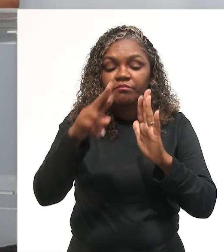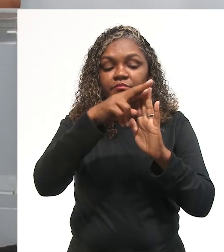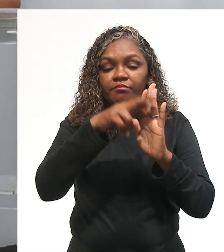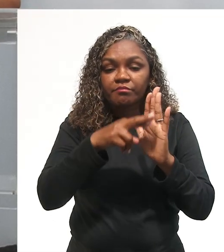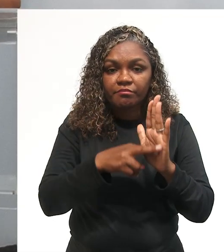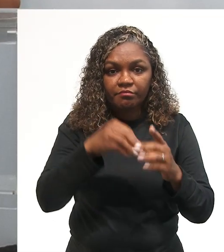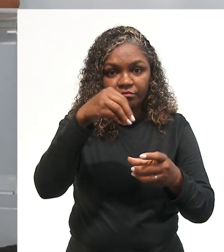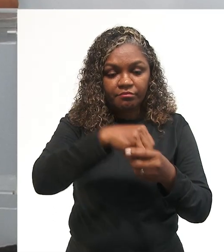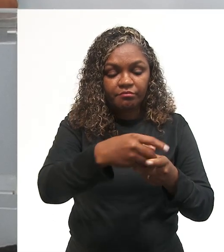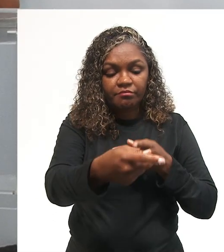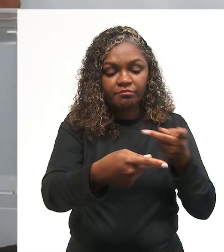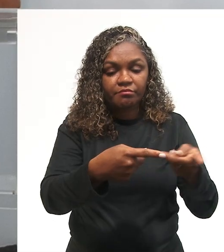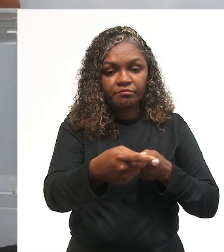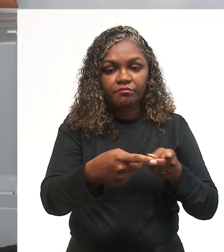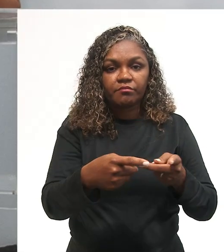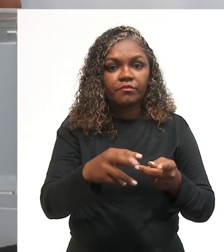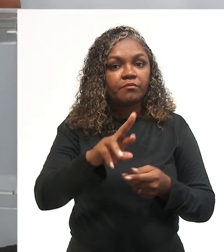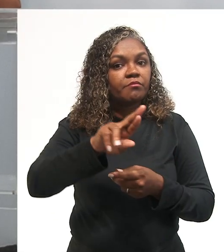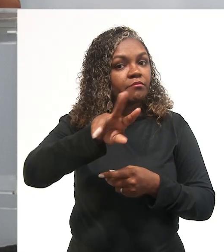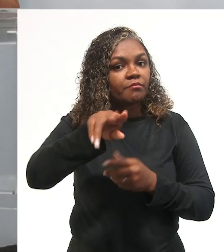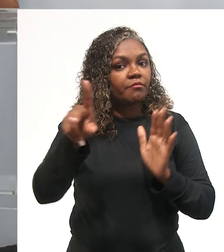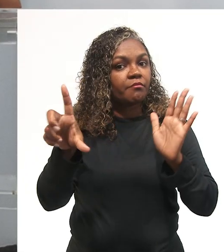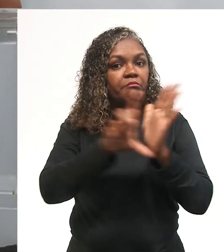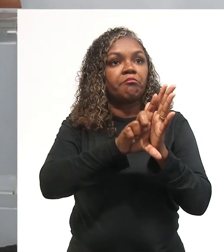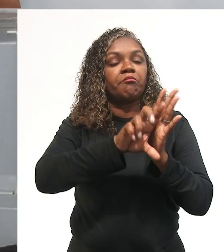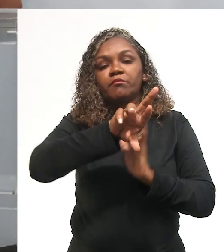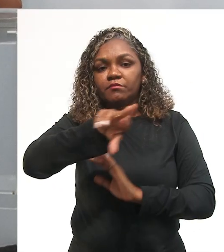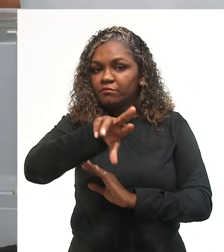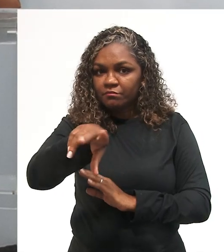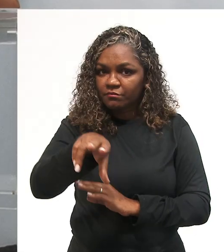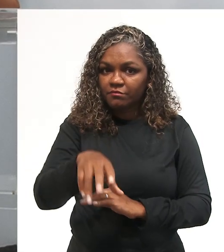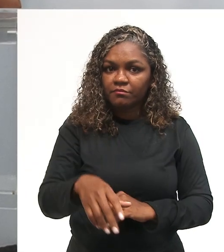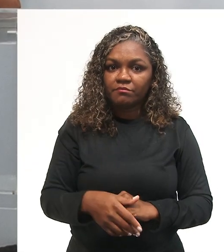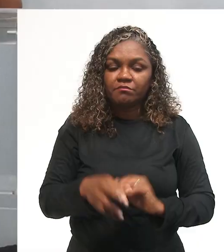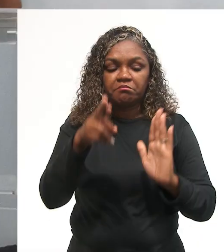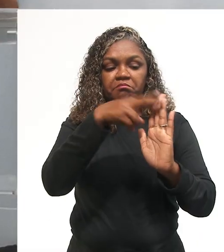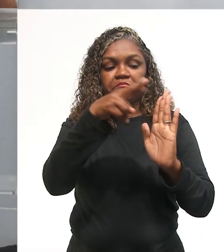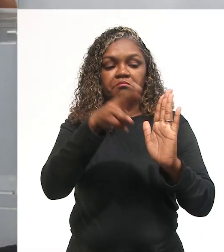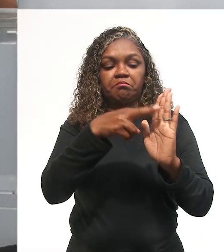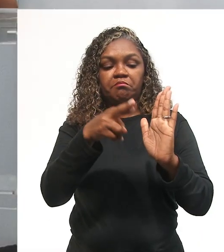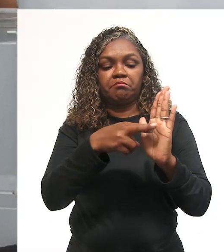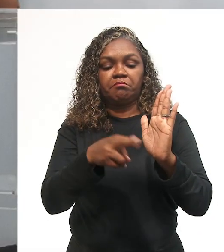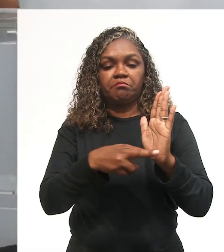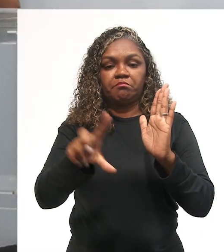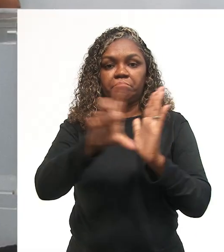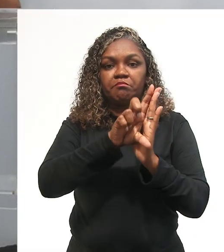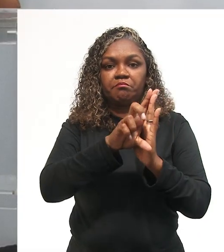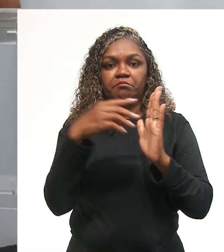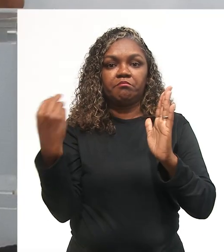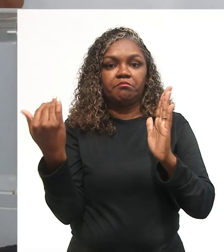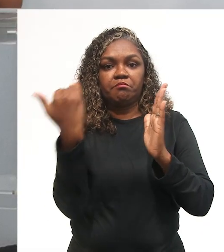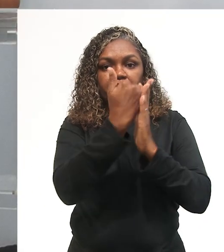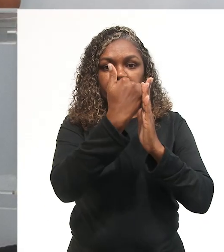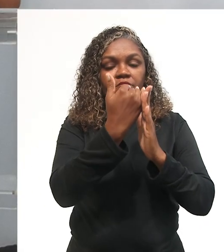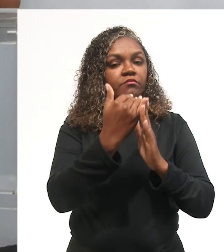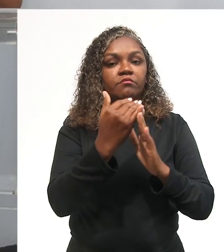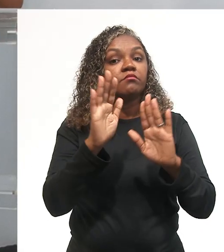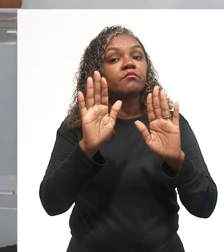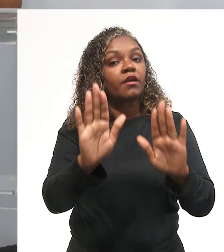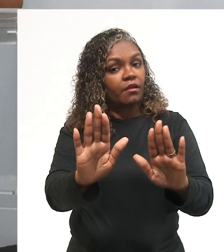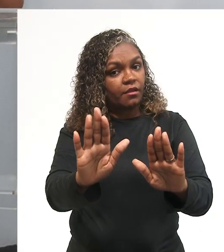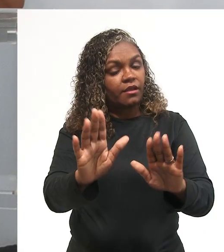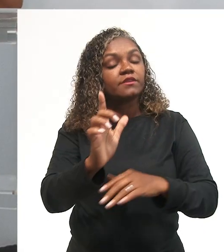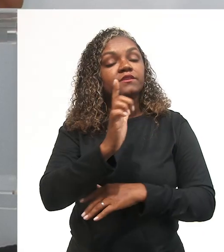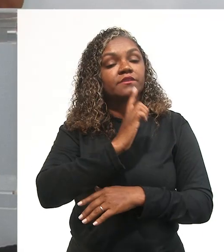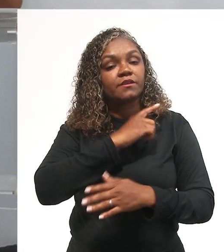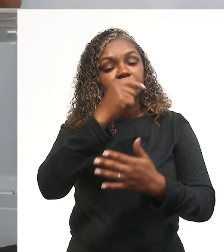num projeto de pesquisa. Ela não é uma lei, tá? Então ela não tem um poder regulamentador sobre isso. Logo,